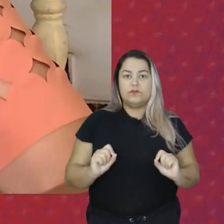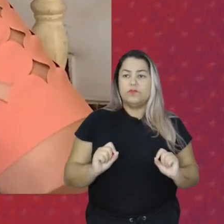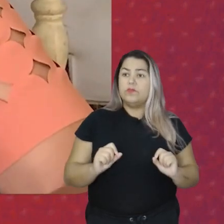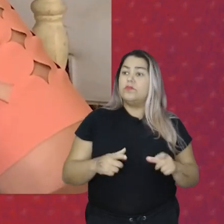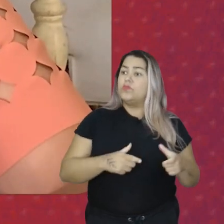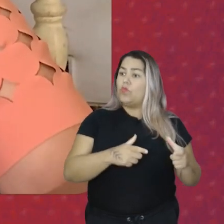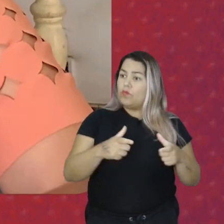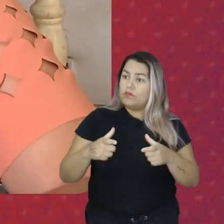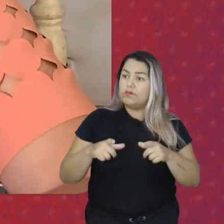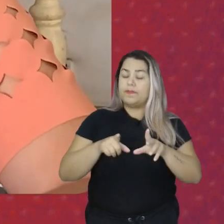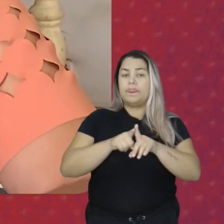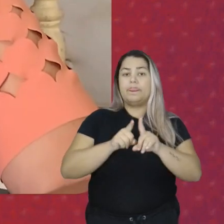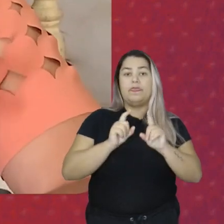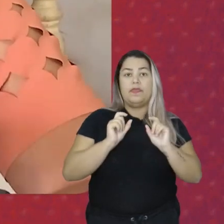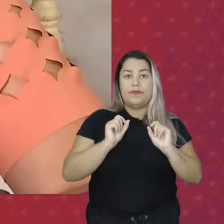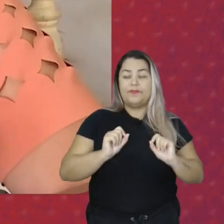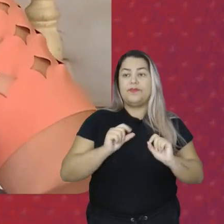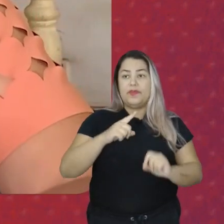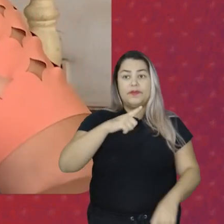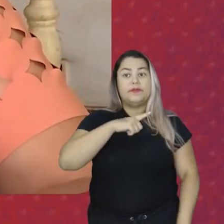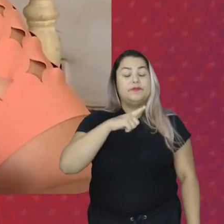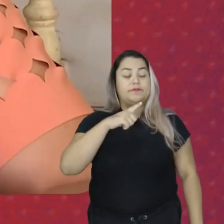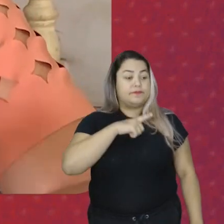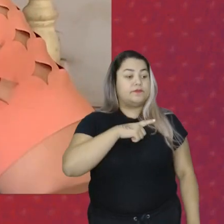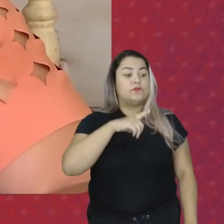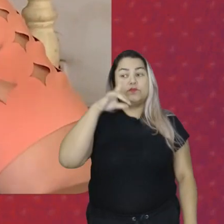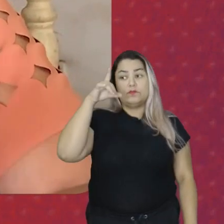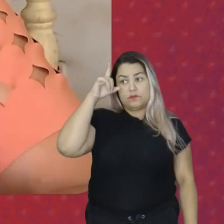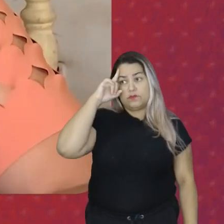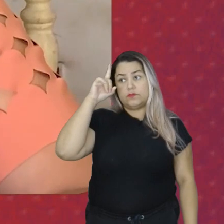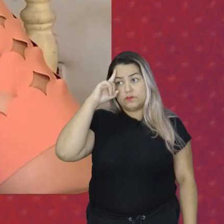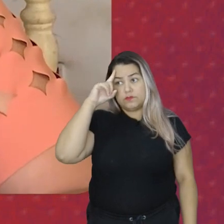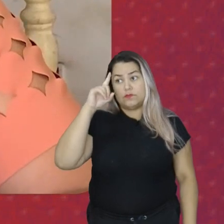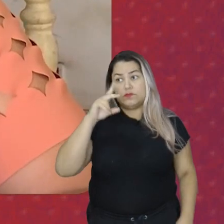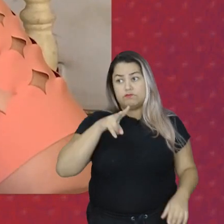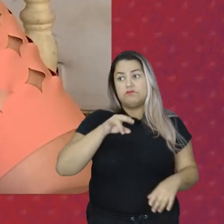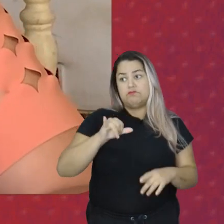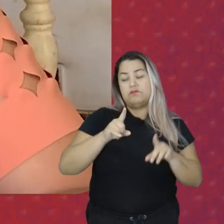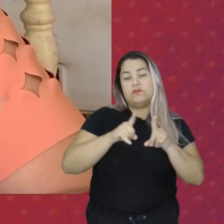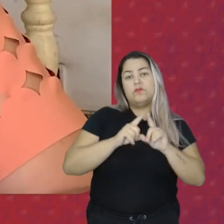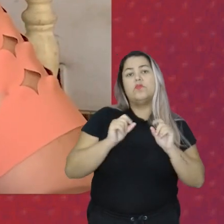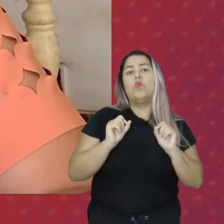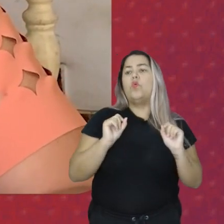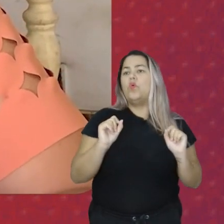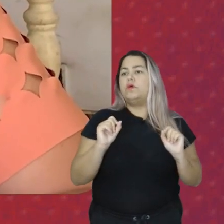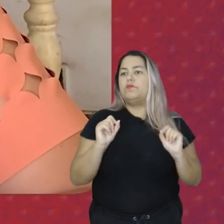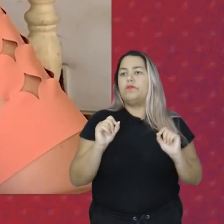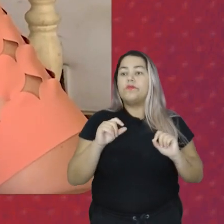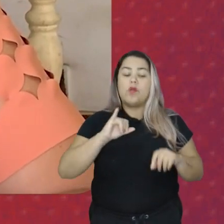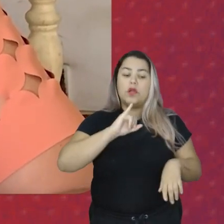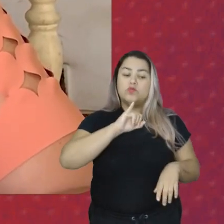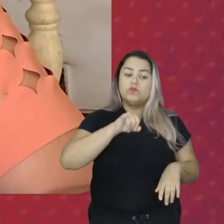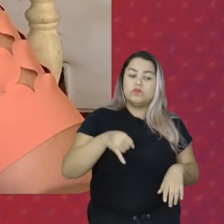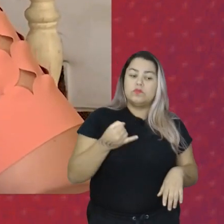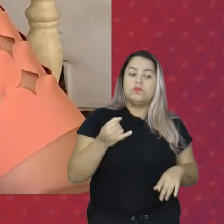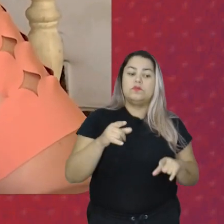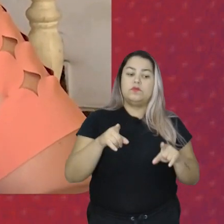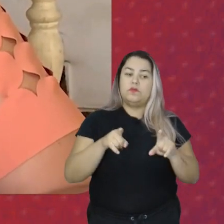onde você tem seu cotidiano, ele vai definir quais são suas